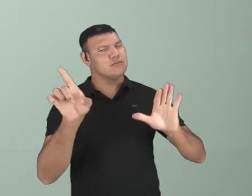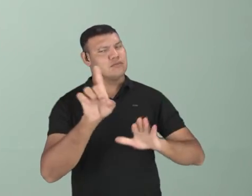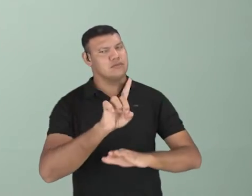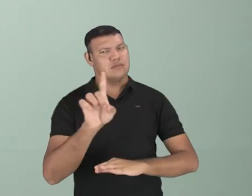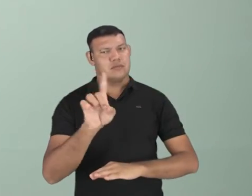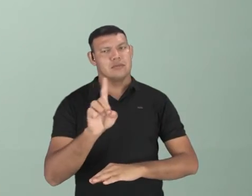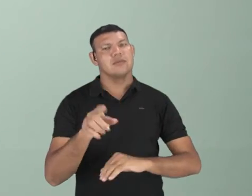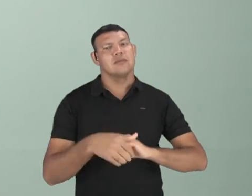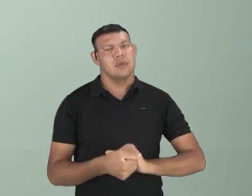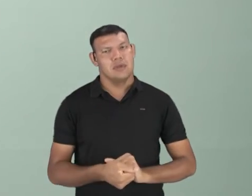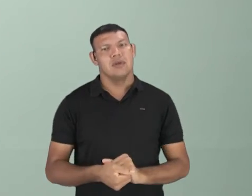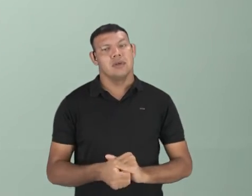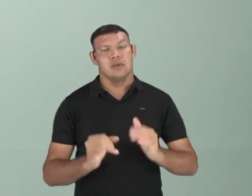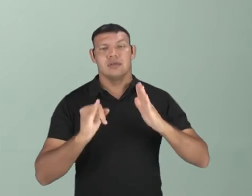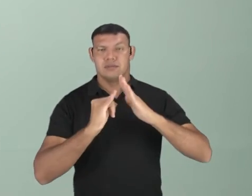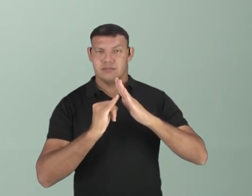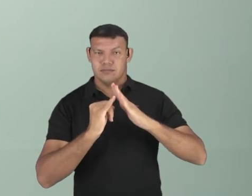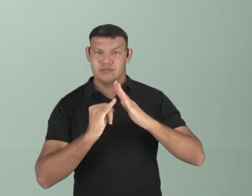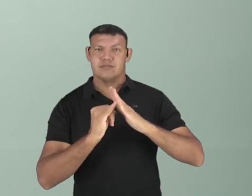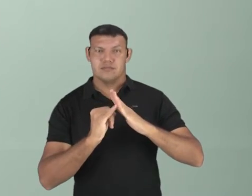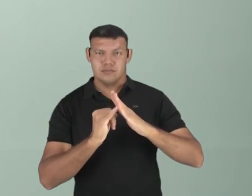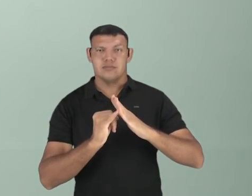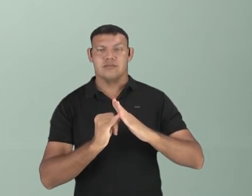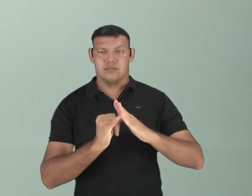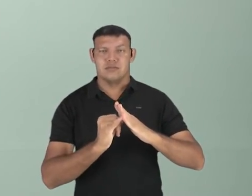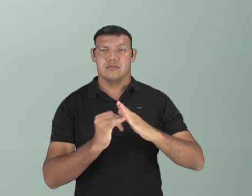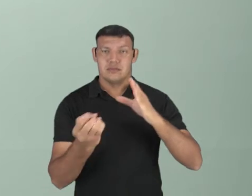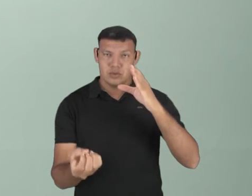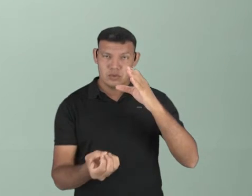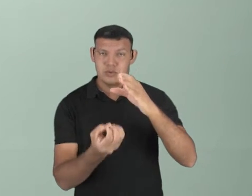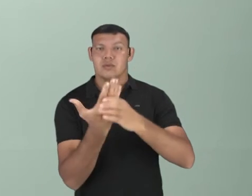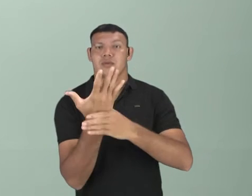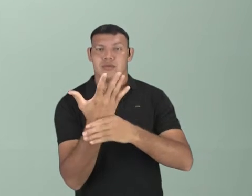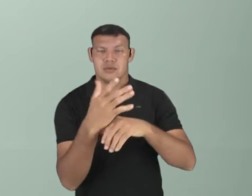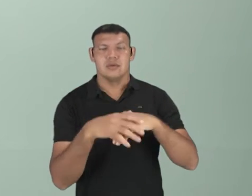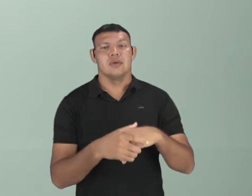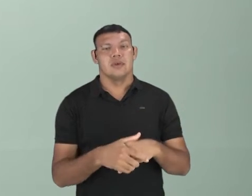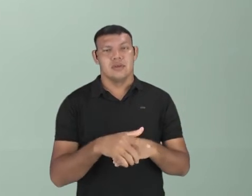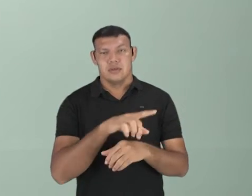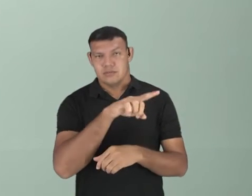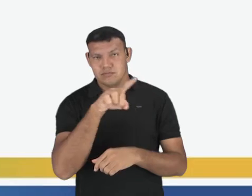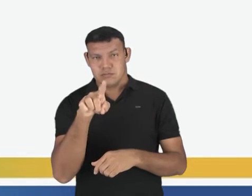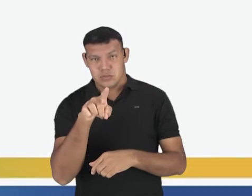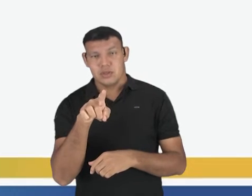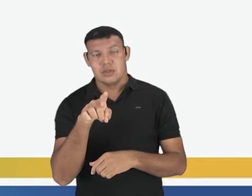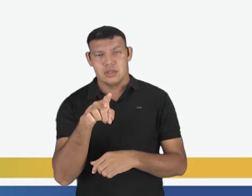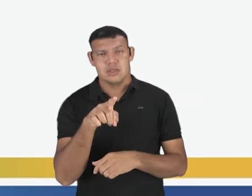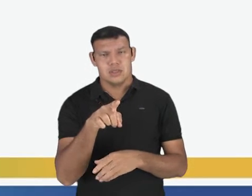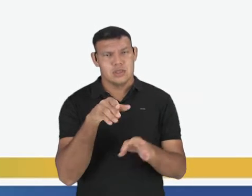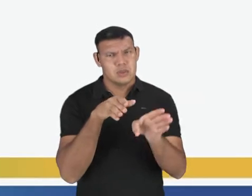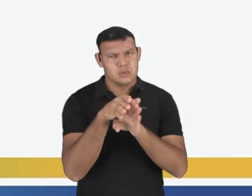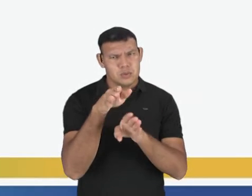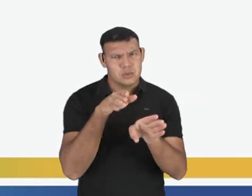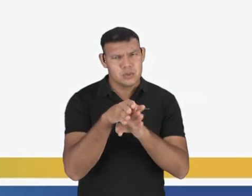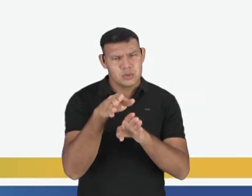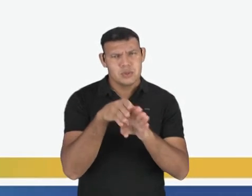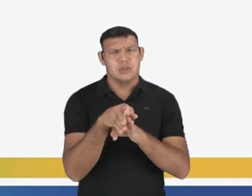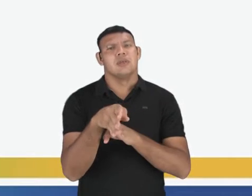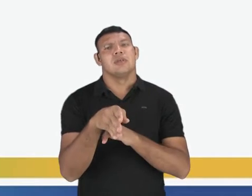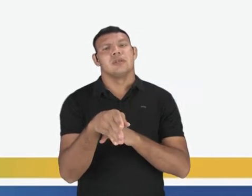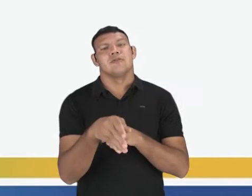né? Então essas instituições, elas vêm, né, para fazer, né, como a gente tem aí, disciplinar